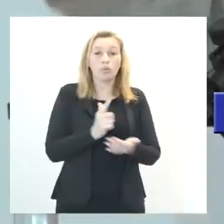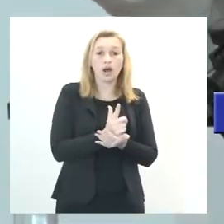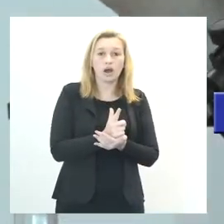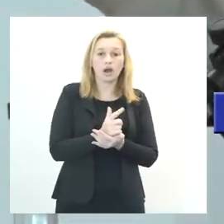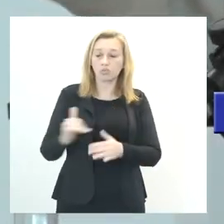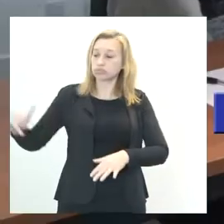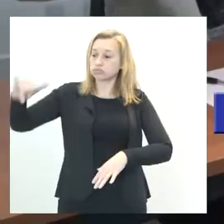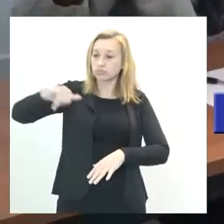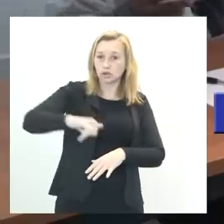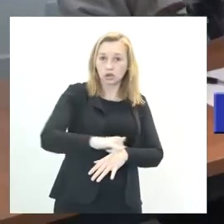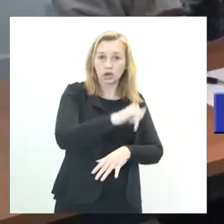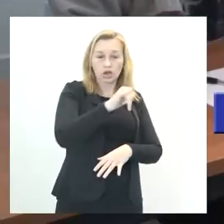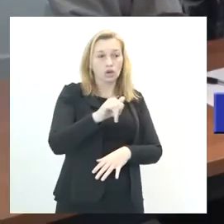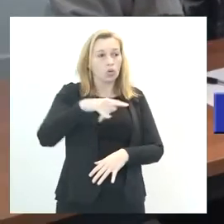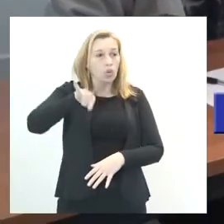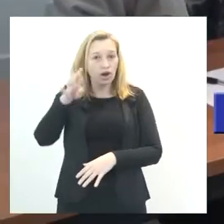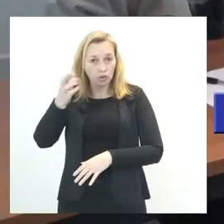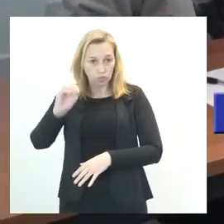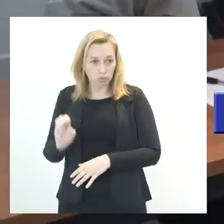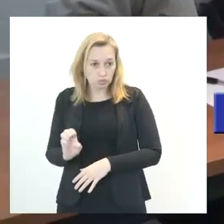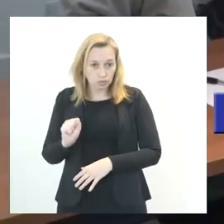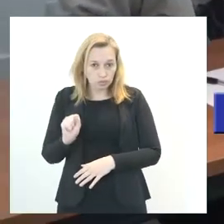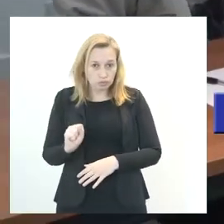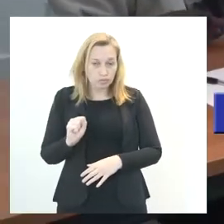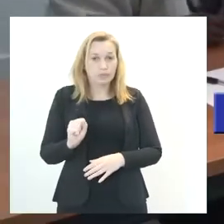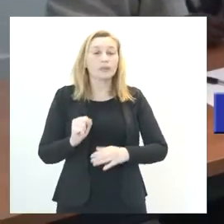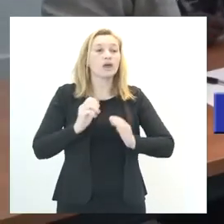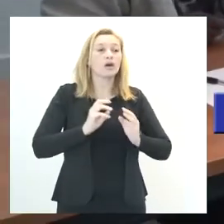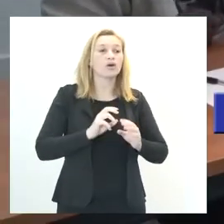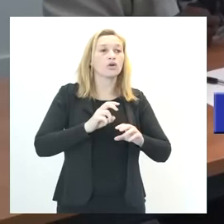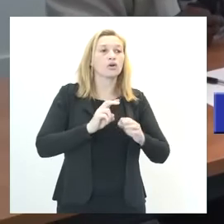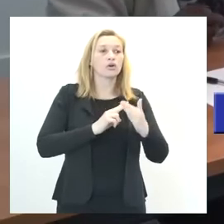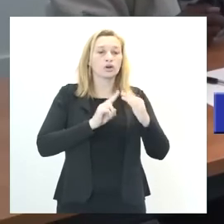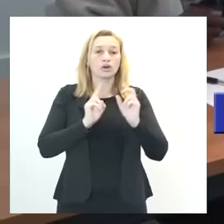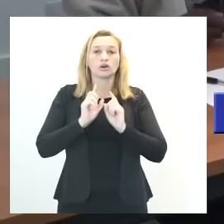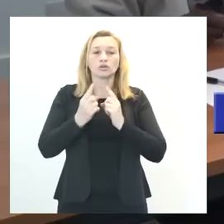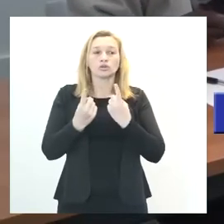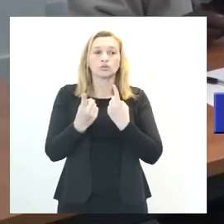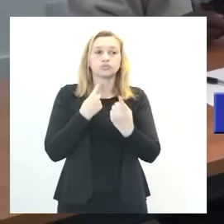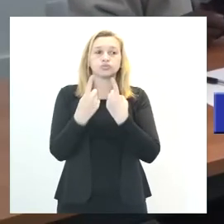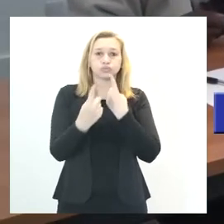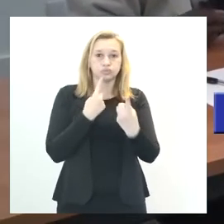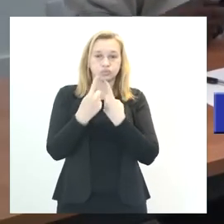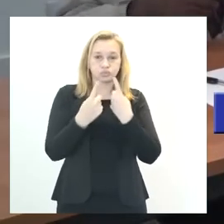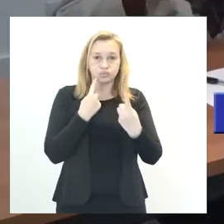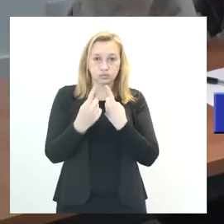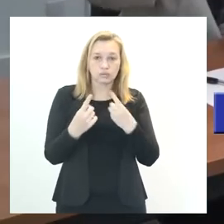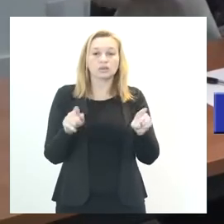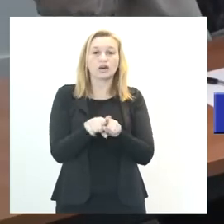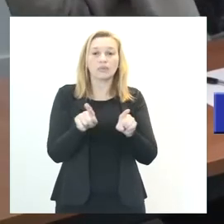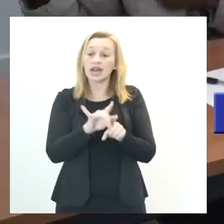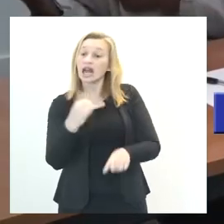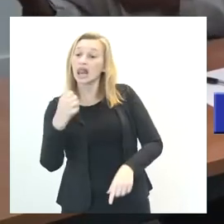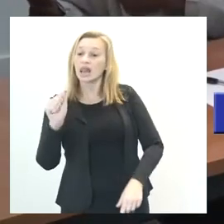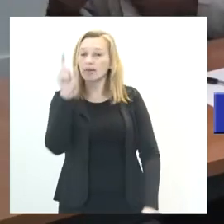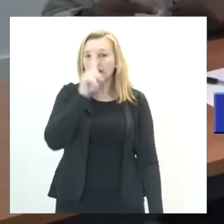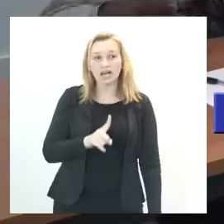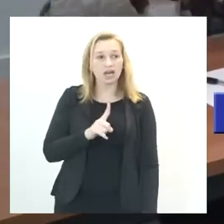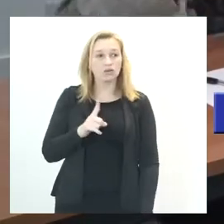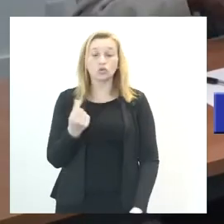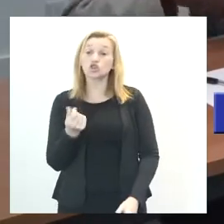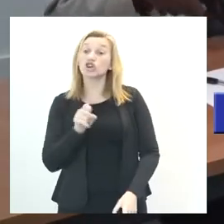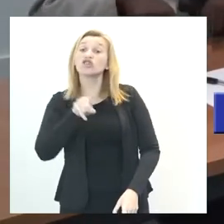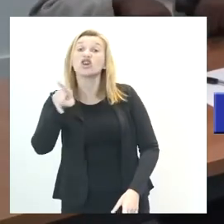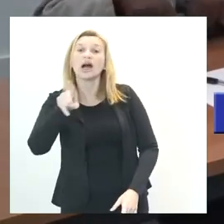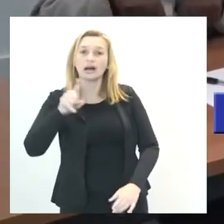administrar e rodovias federais estaduais ou até a linha amarela que Municipal Com dinheiro extra de lá